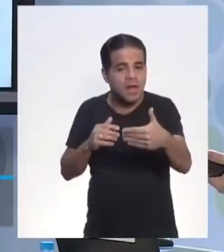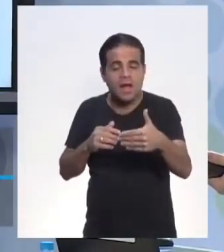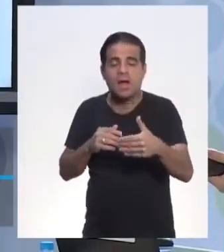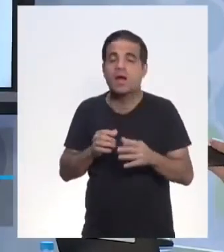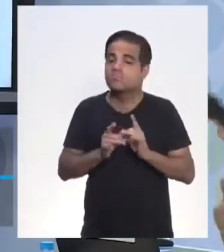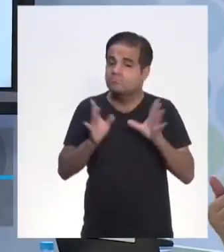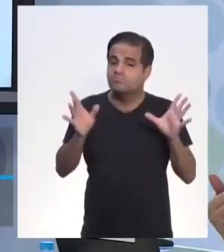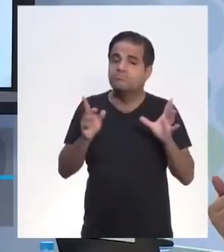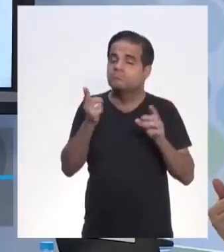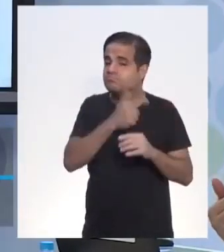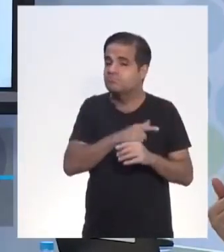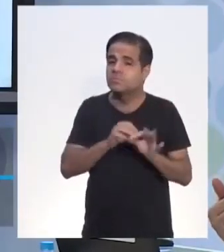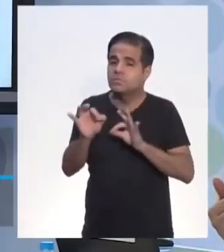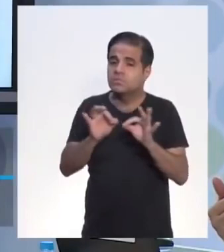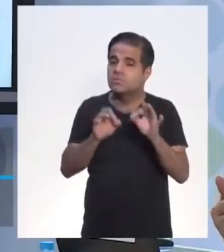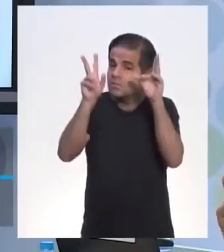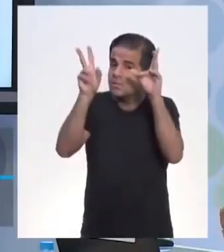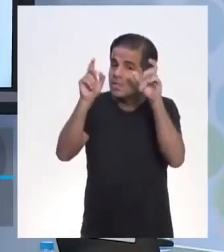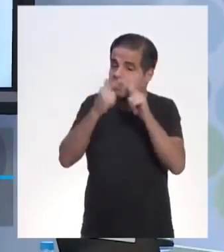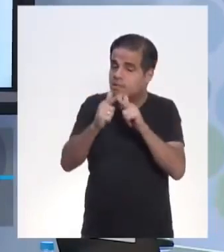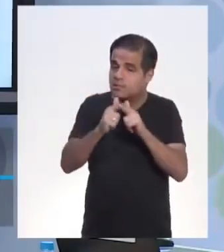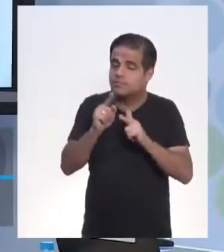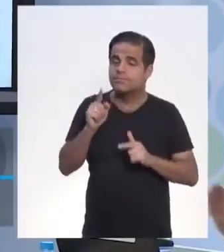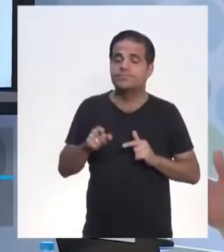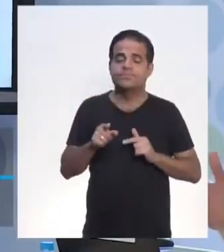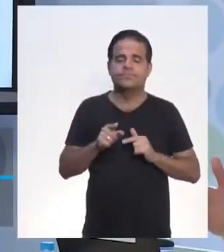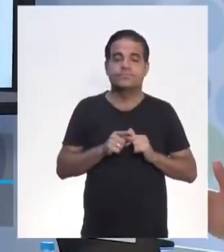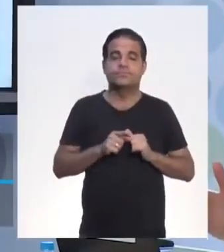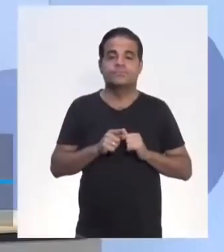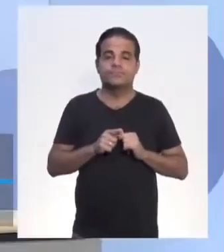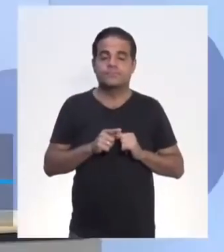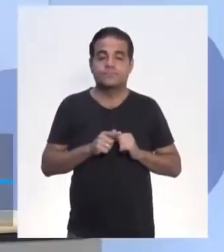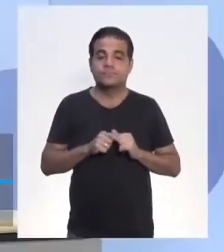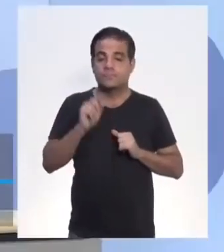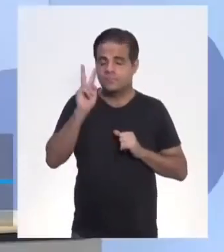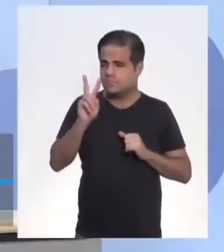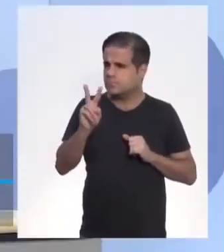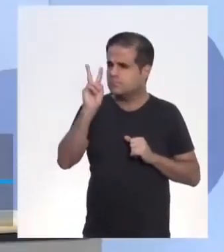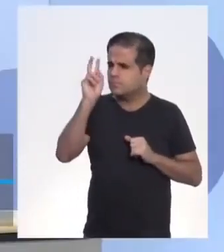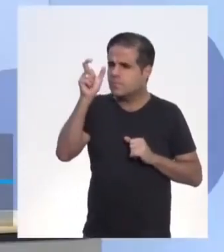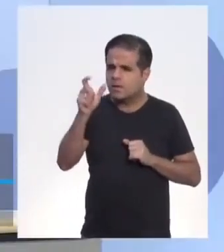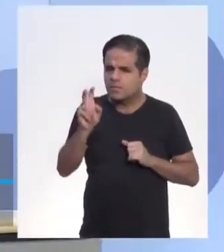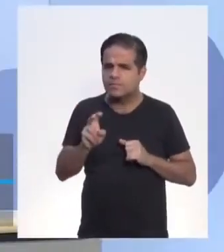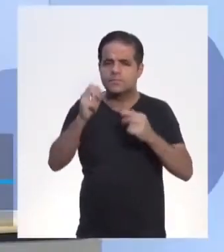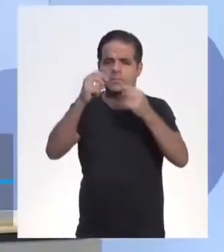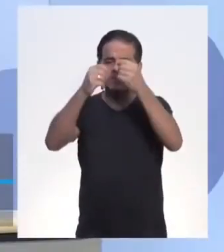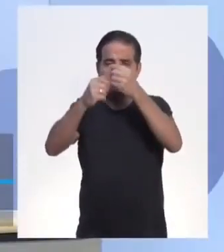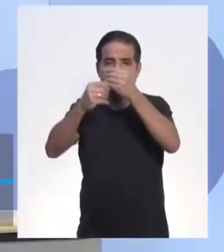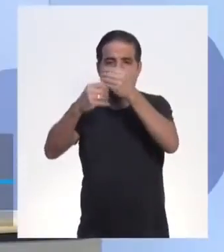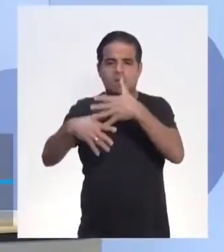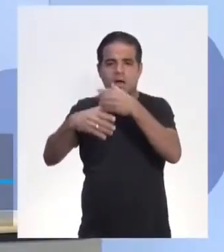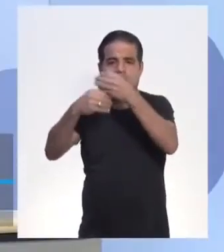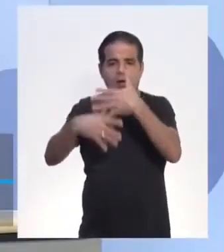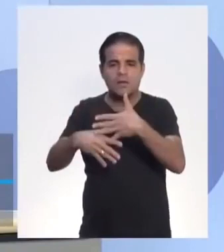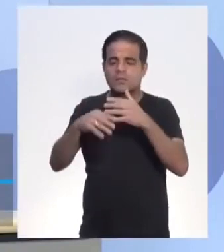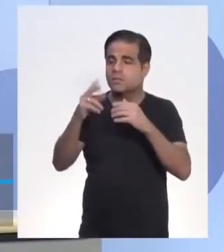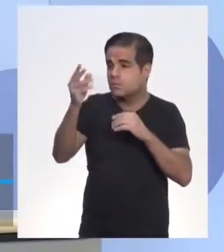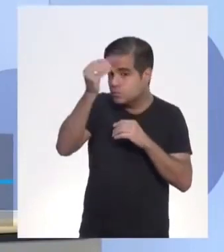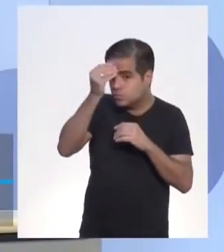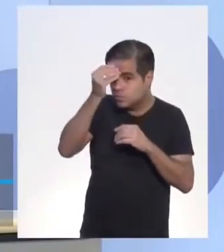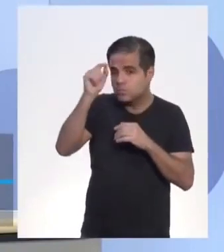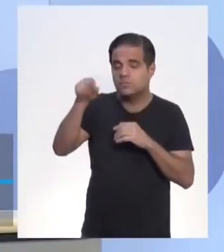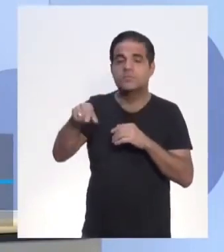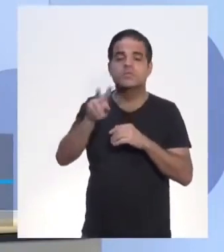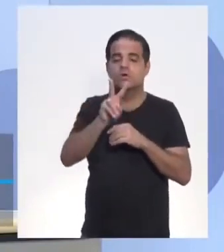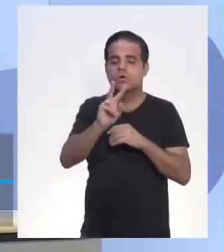possibilitar que eu resolvo aquela questão sim então eu inclusive olhando chat aqui a lei eu encontrei outra resposta agora do seu sobrinho